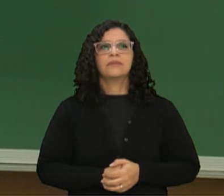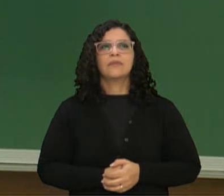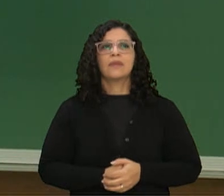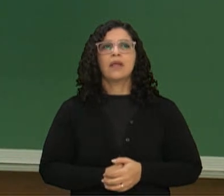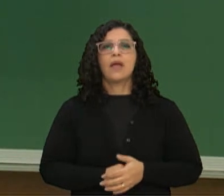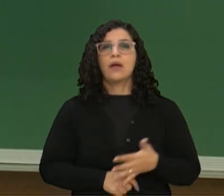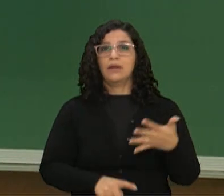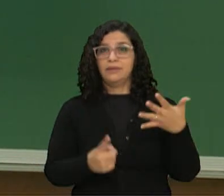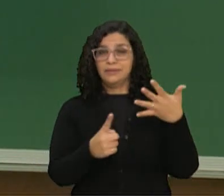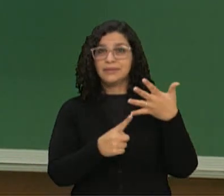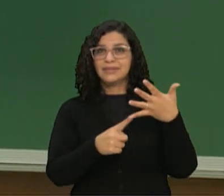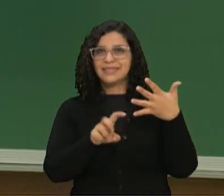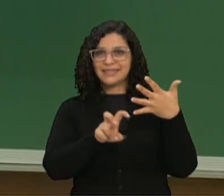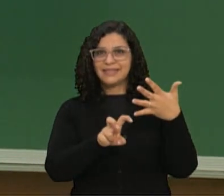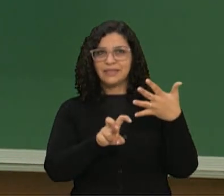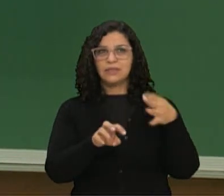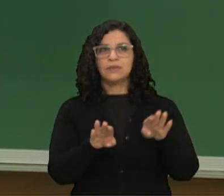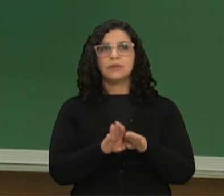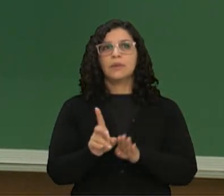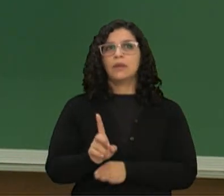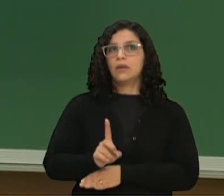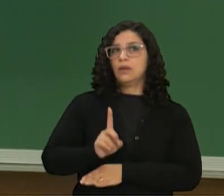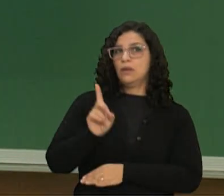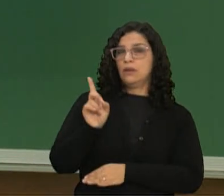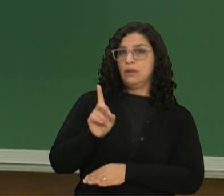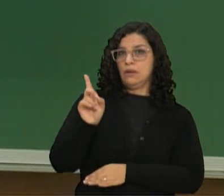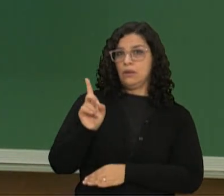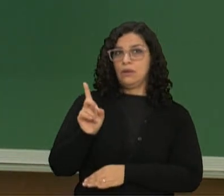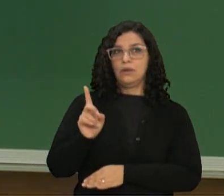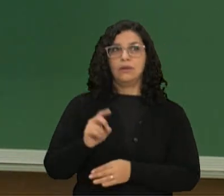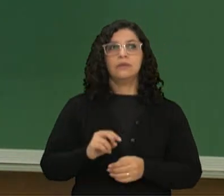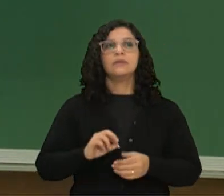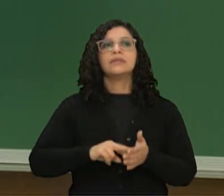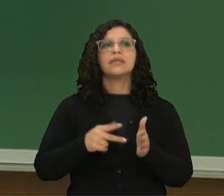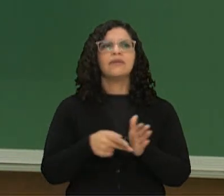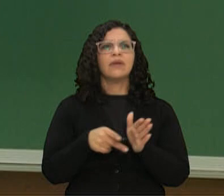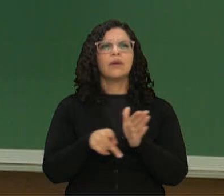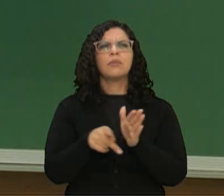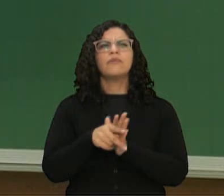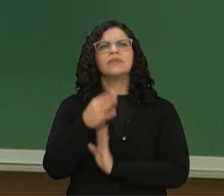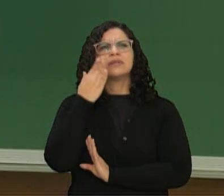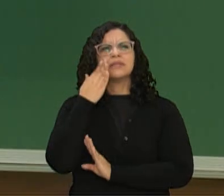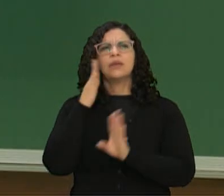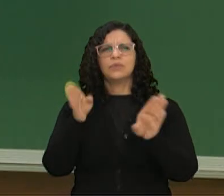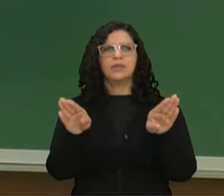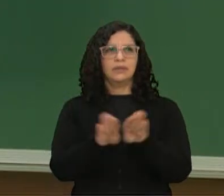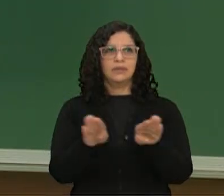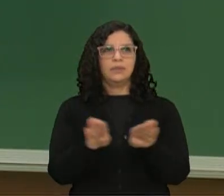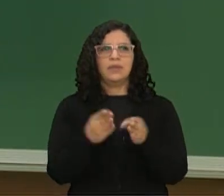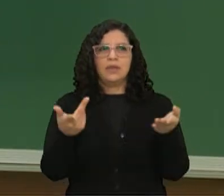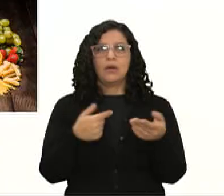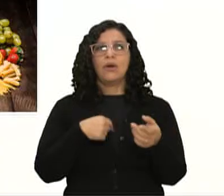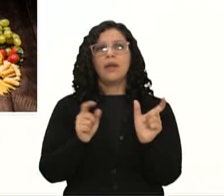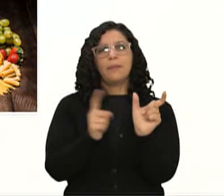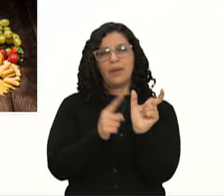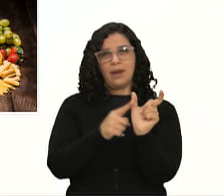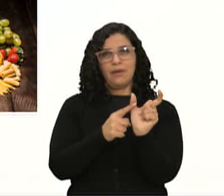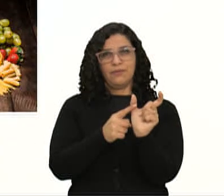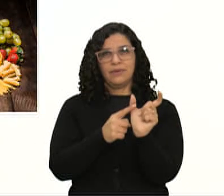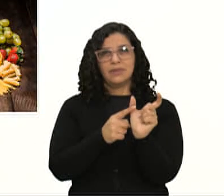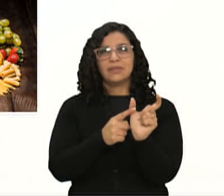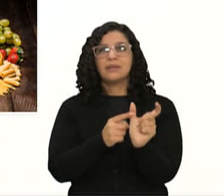Number five, limit alcohol use. O alcohol é fácil de saber, né? Ele é um cognato.